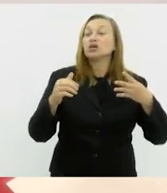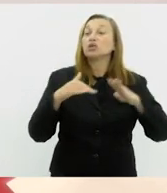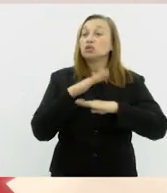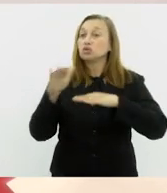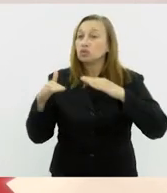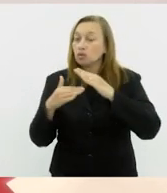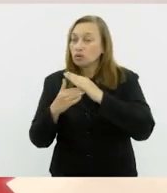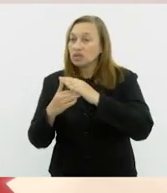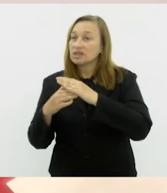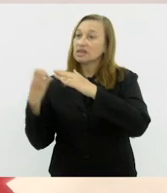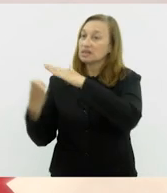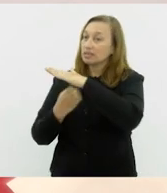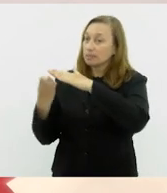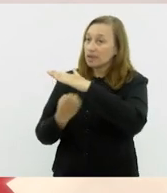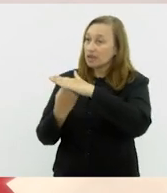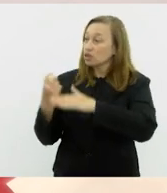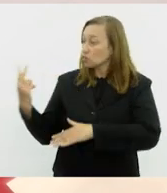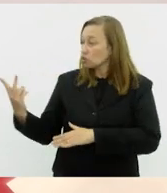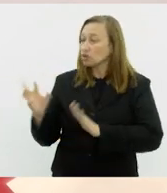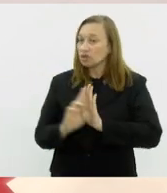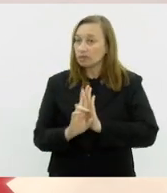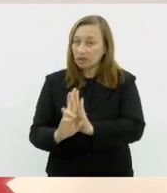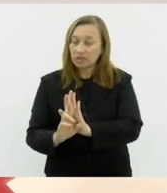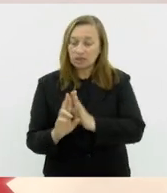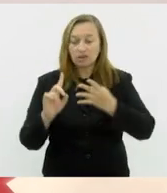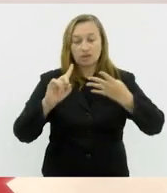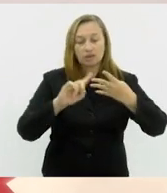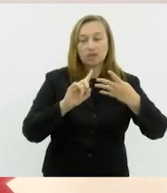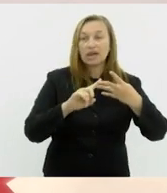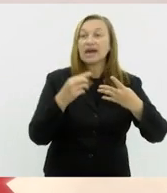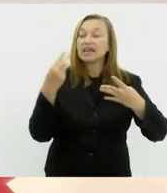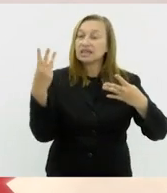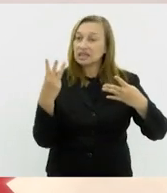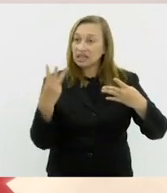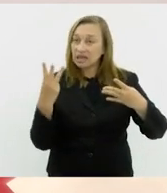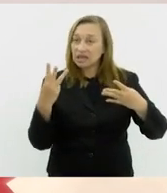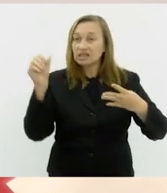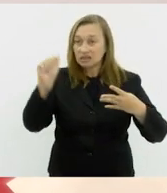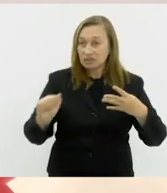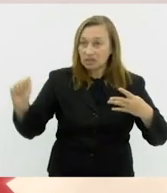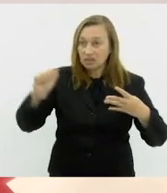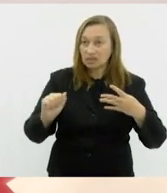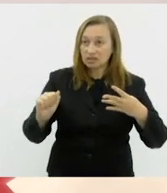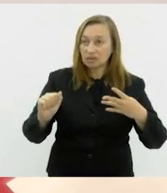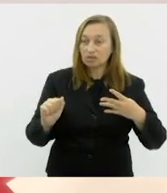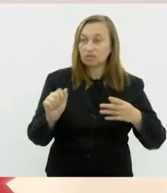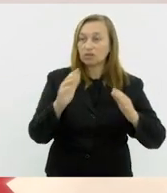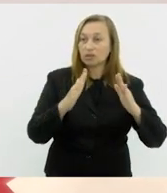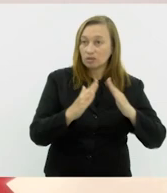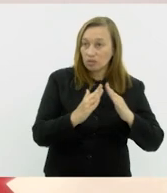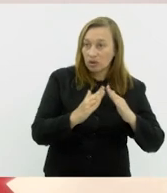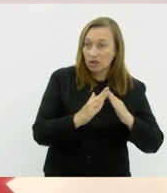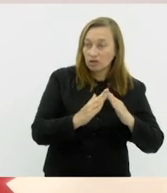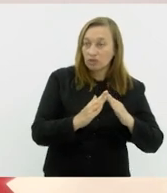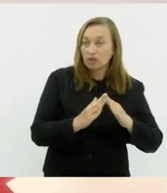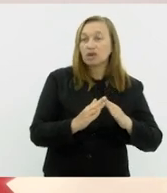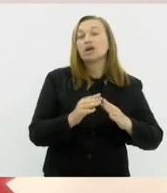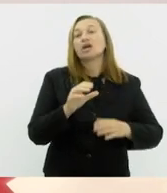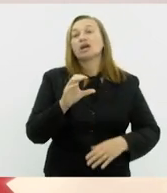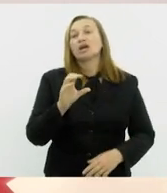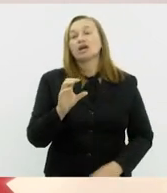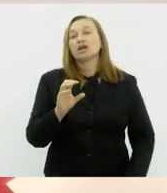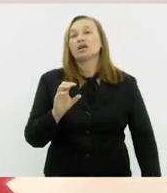representantes aqui das empresas, três associações de moradores, o MPF e a Alerj. Então, essa seria a